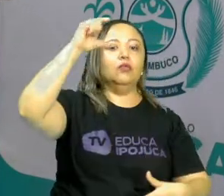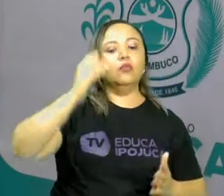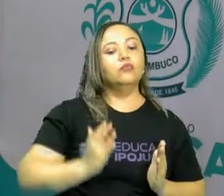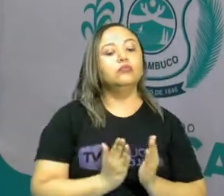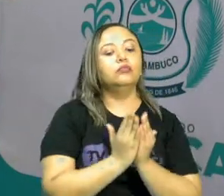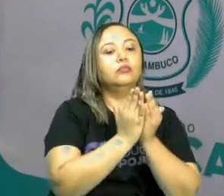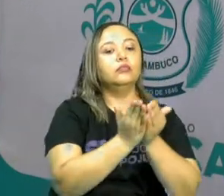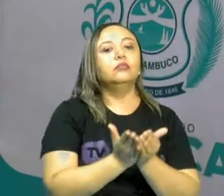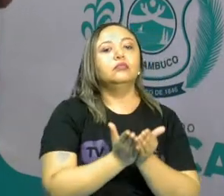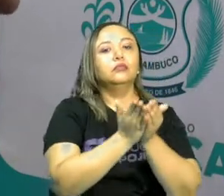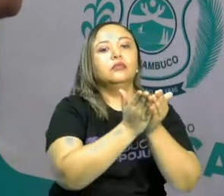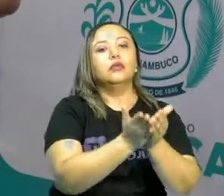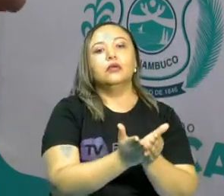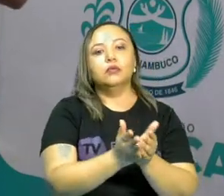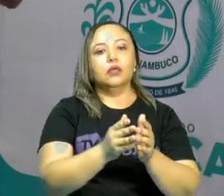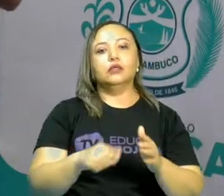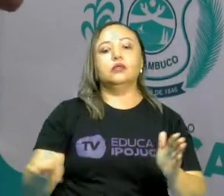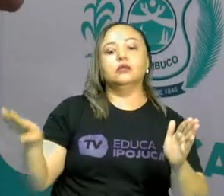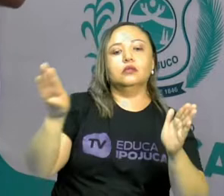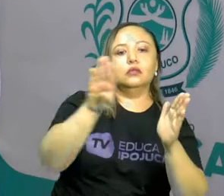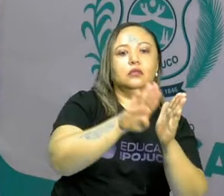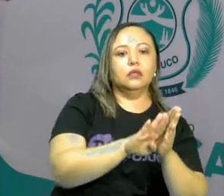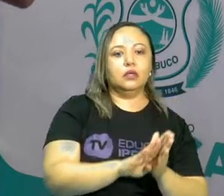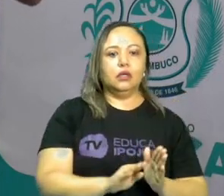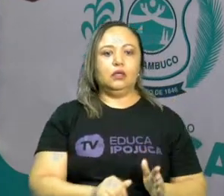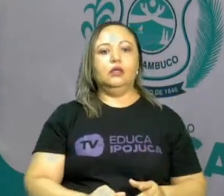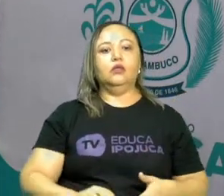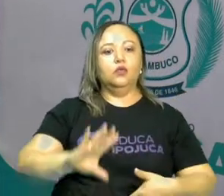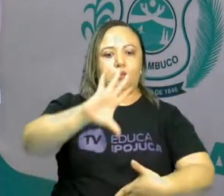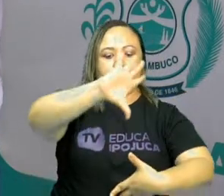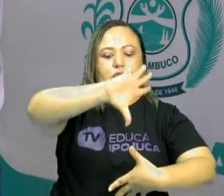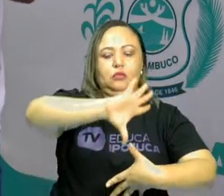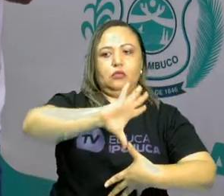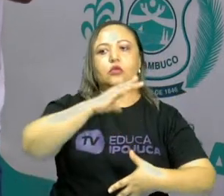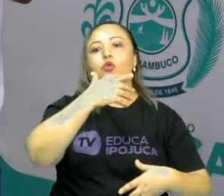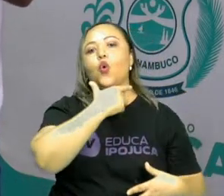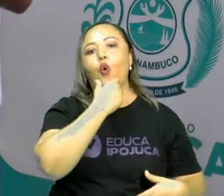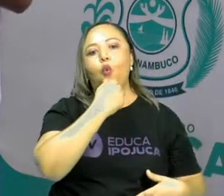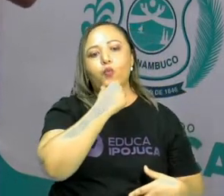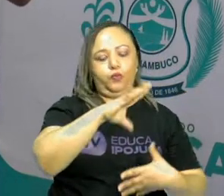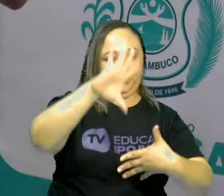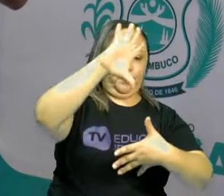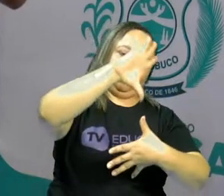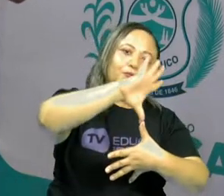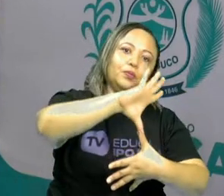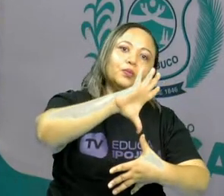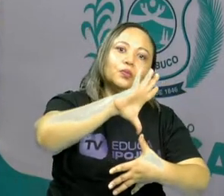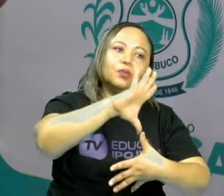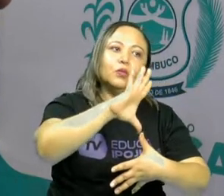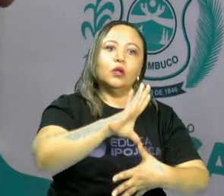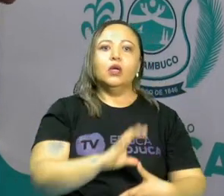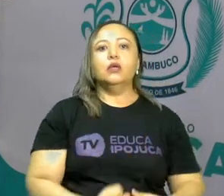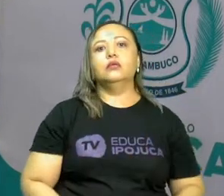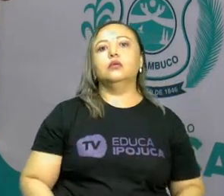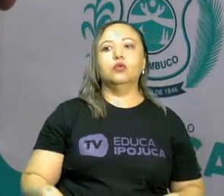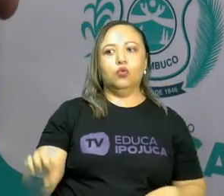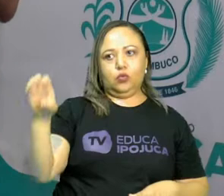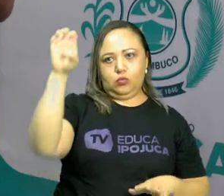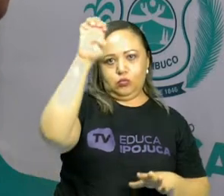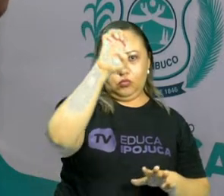grandes navegações posso chegada do homem nas Américas então a chegada do homem europeu